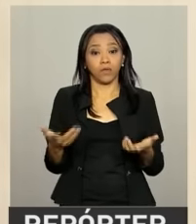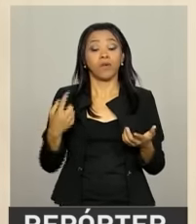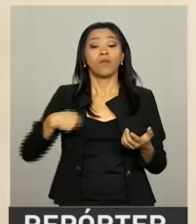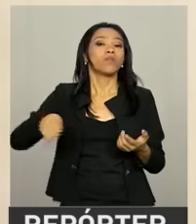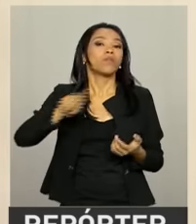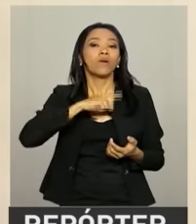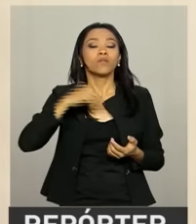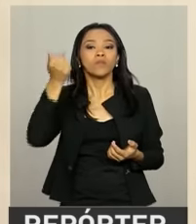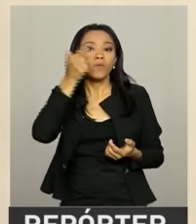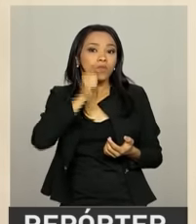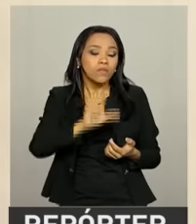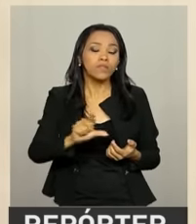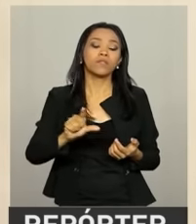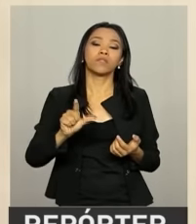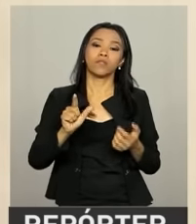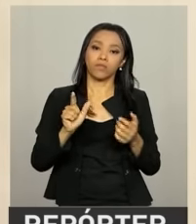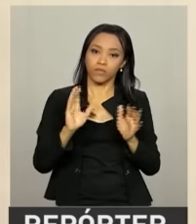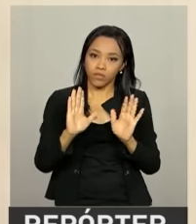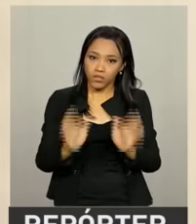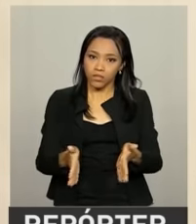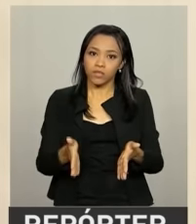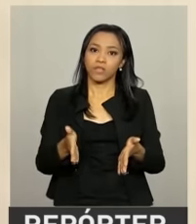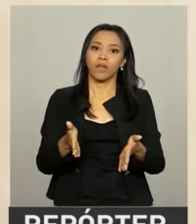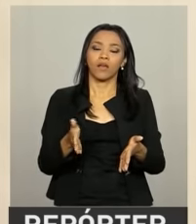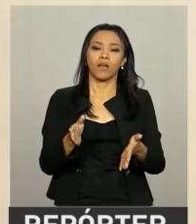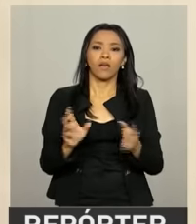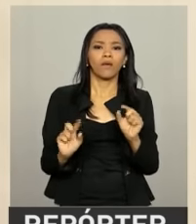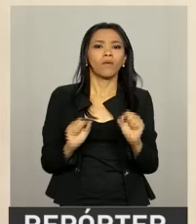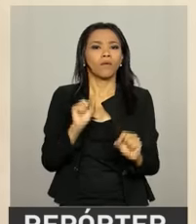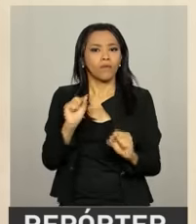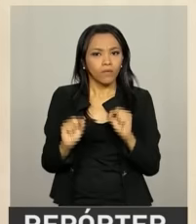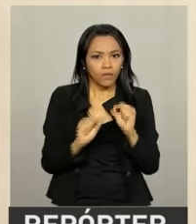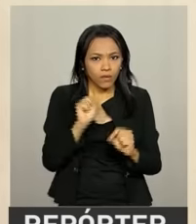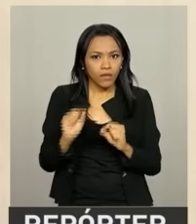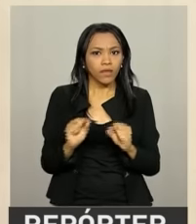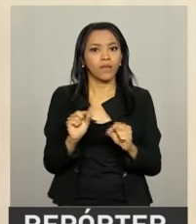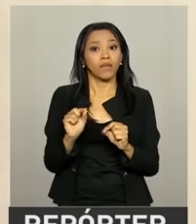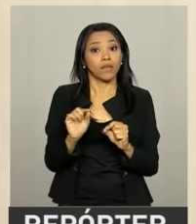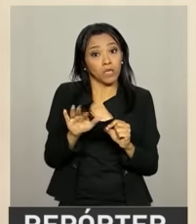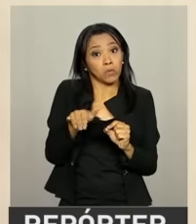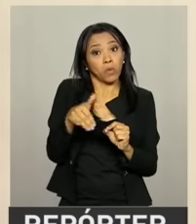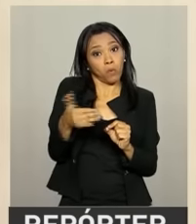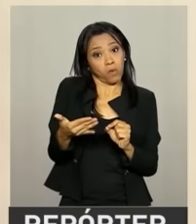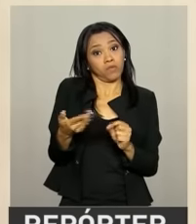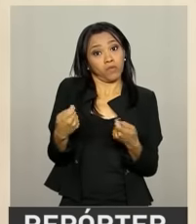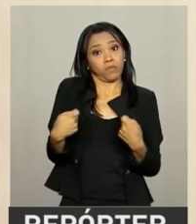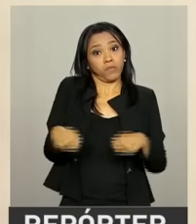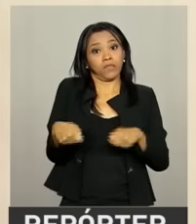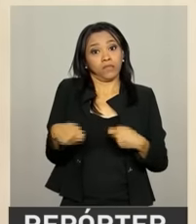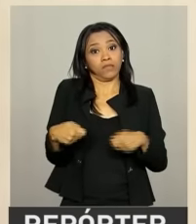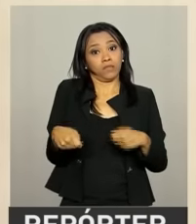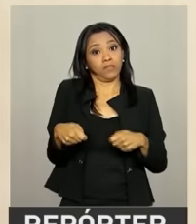conseguirmos aplicar eh preventivamente e quando necessário